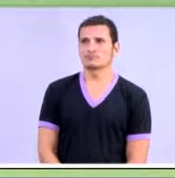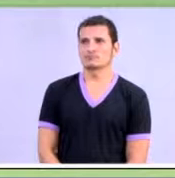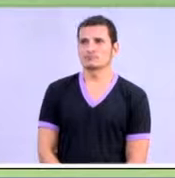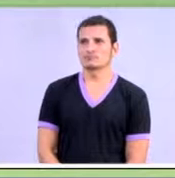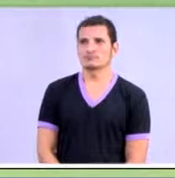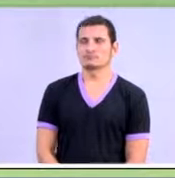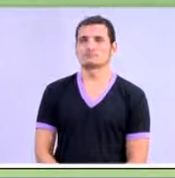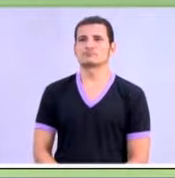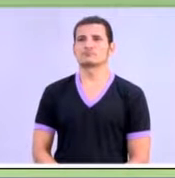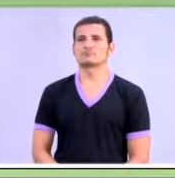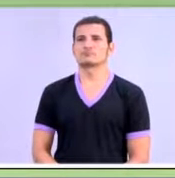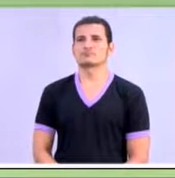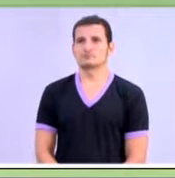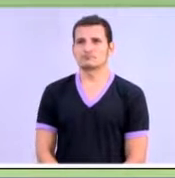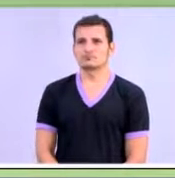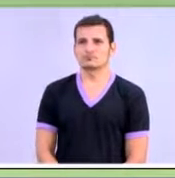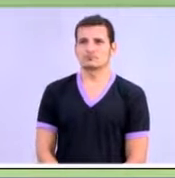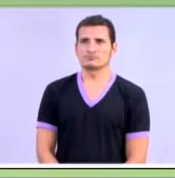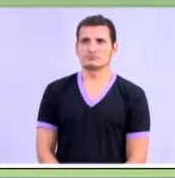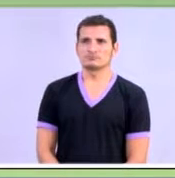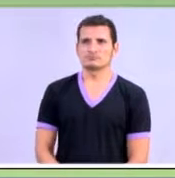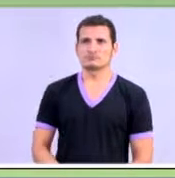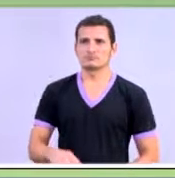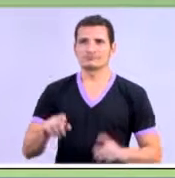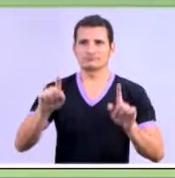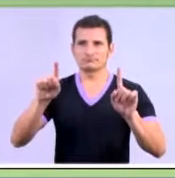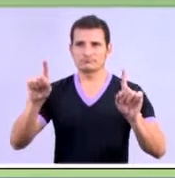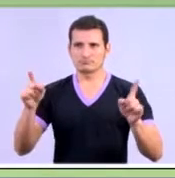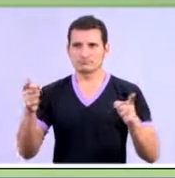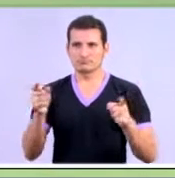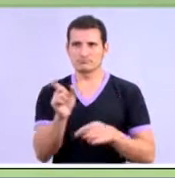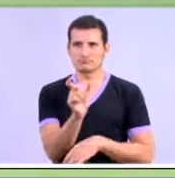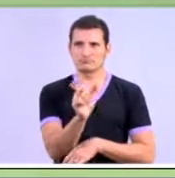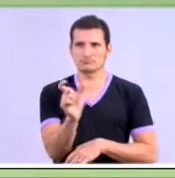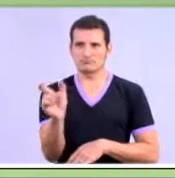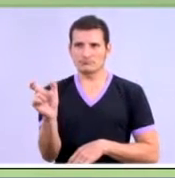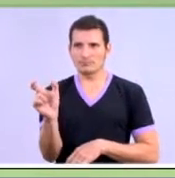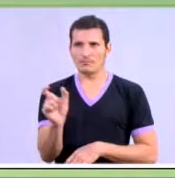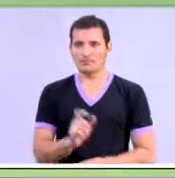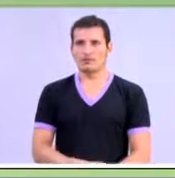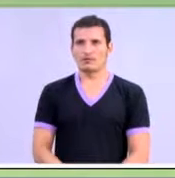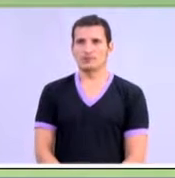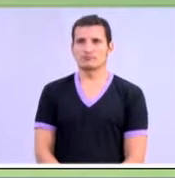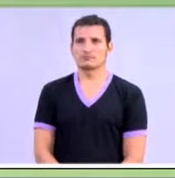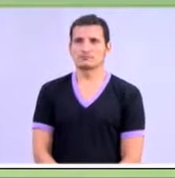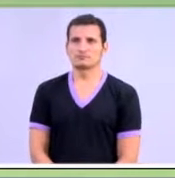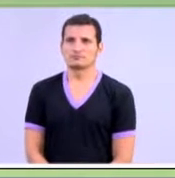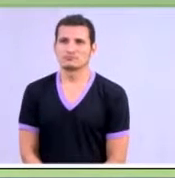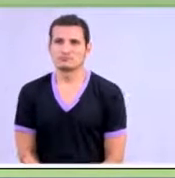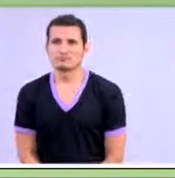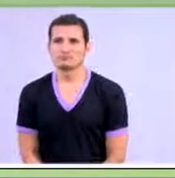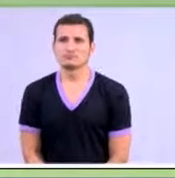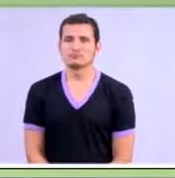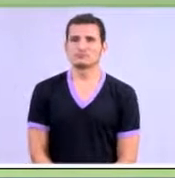tudo dentro do parênteses, né? Vamos imaginar então aqui o método